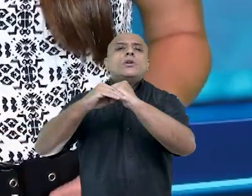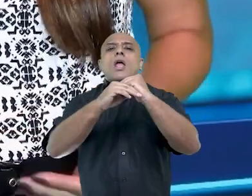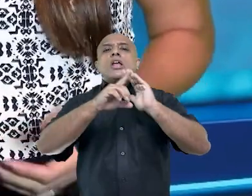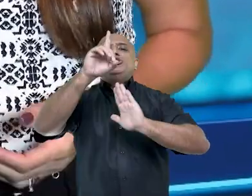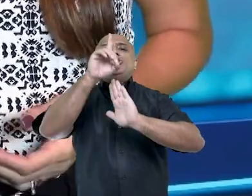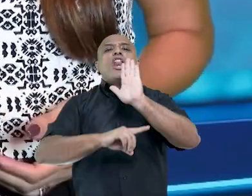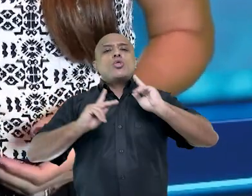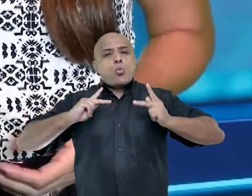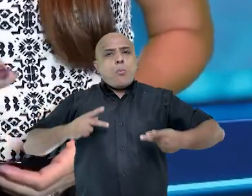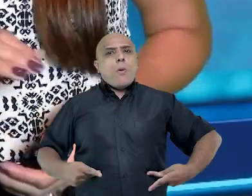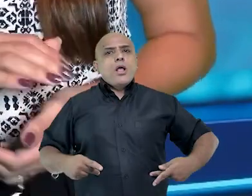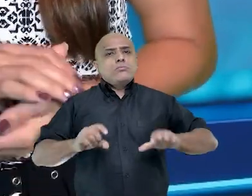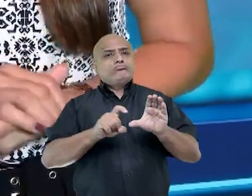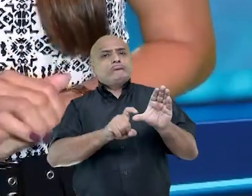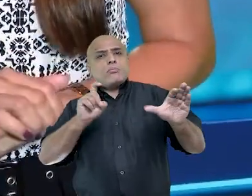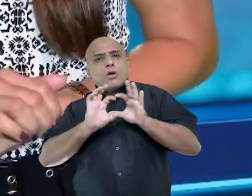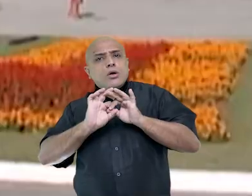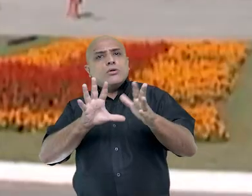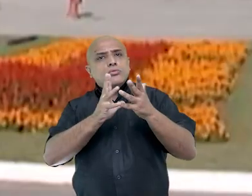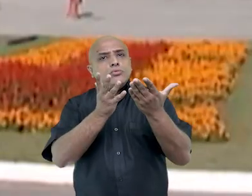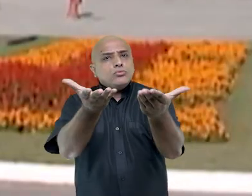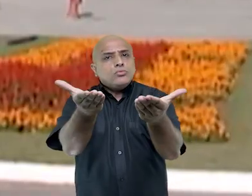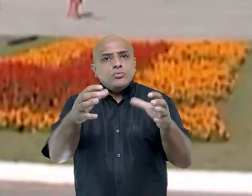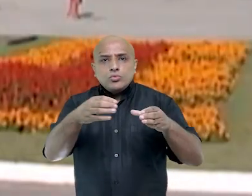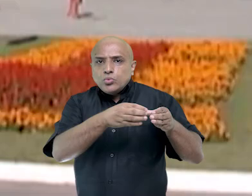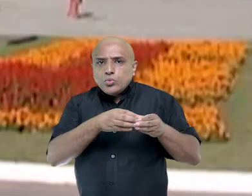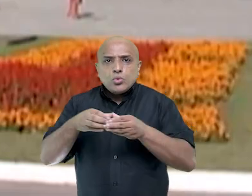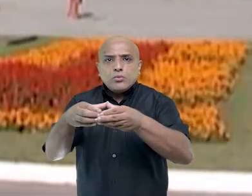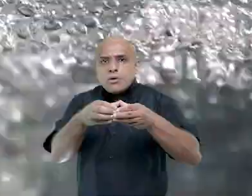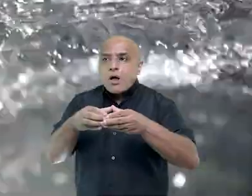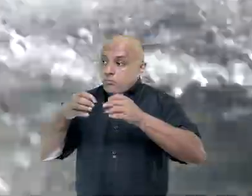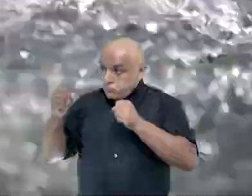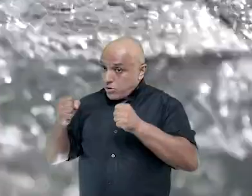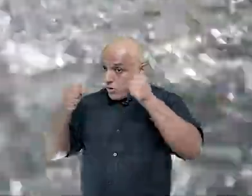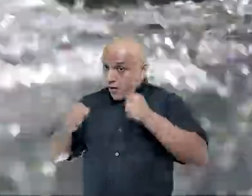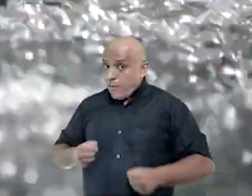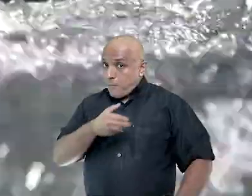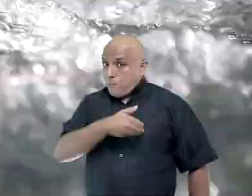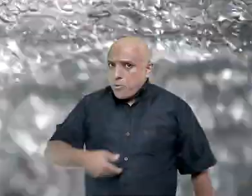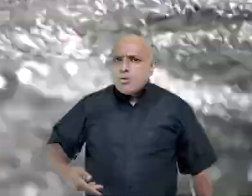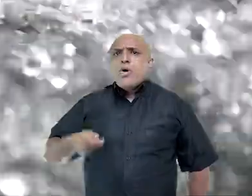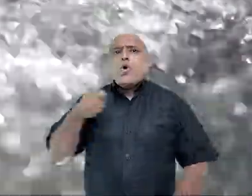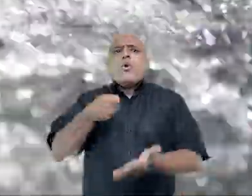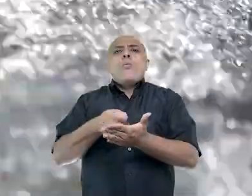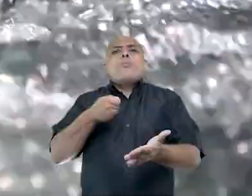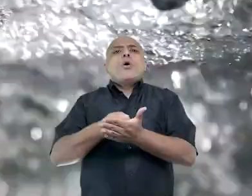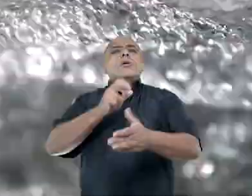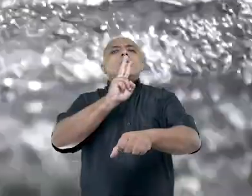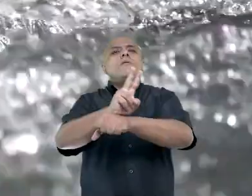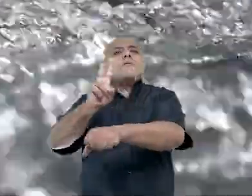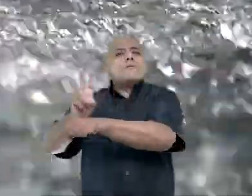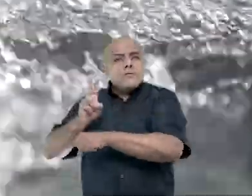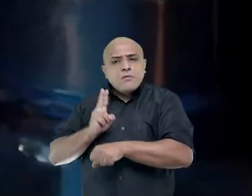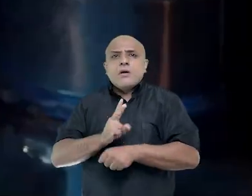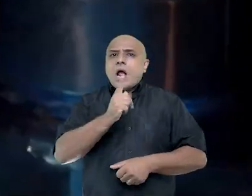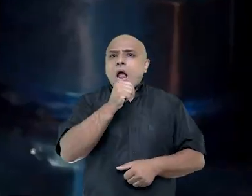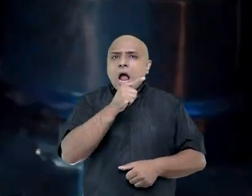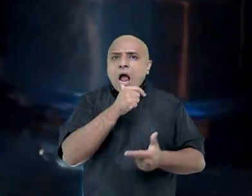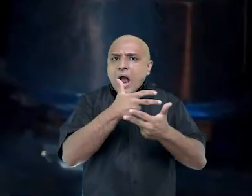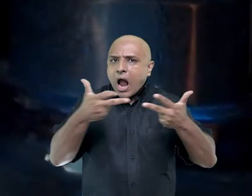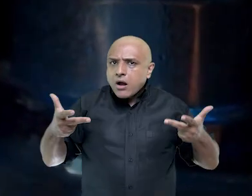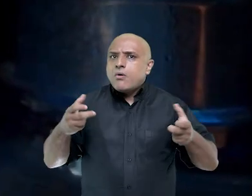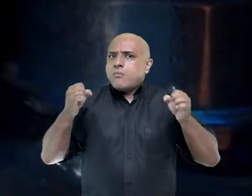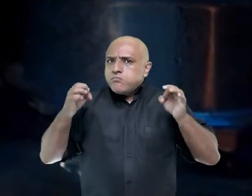direito humano autônomo e coletivo, impondo ao poder público as obrigações de proteger os recursos hídricos e